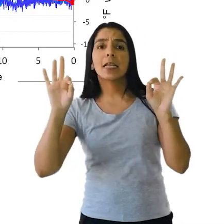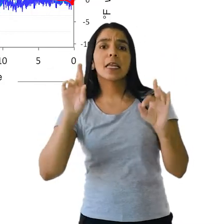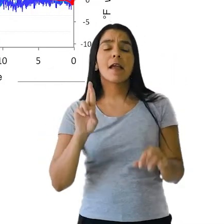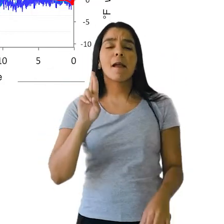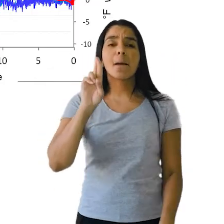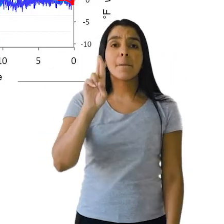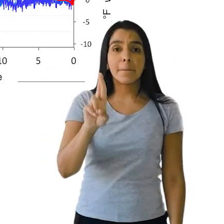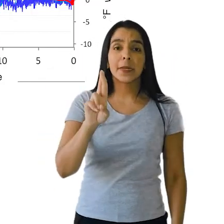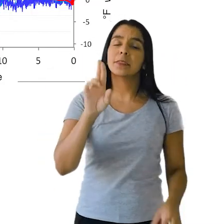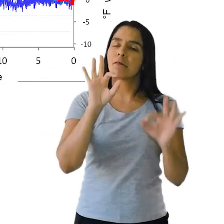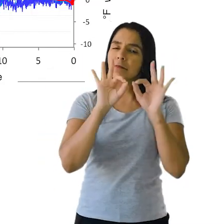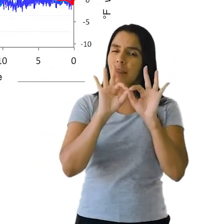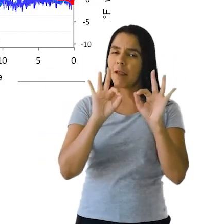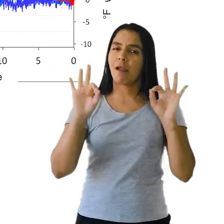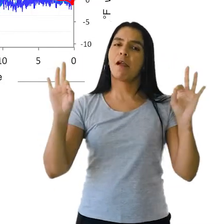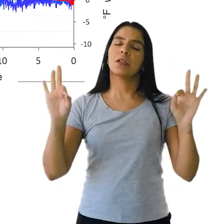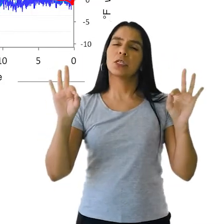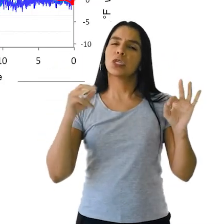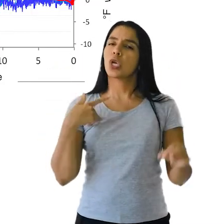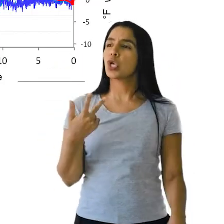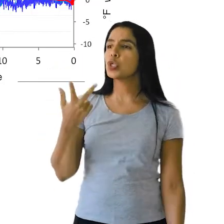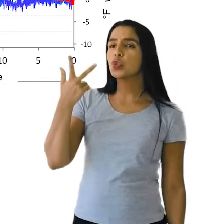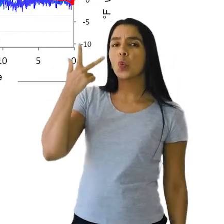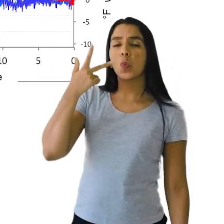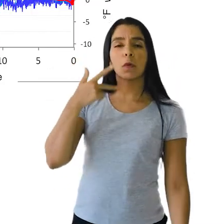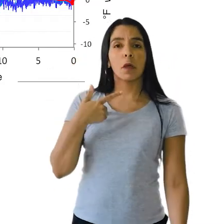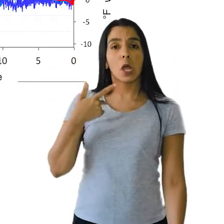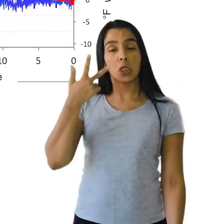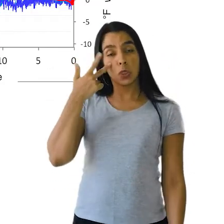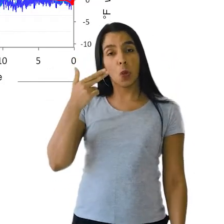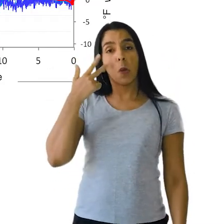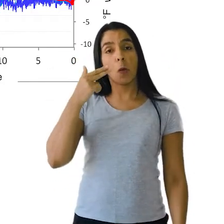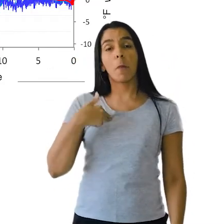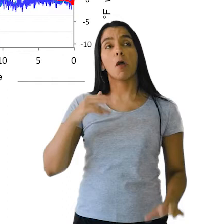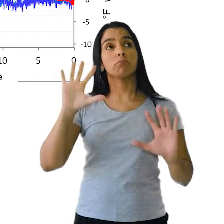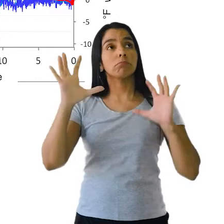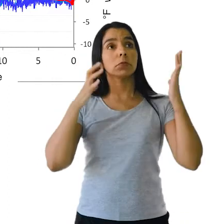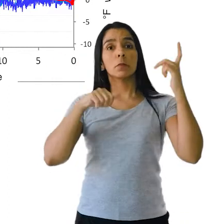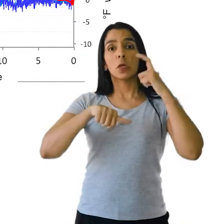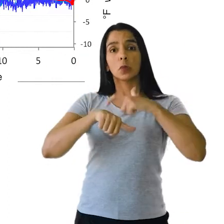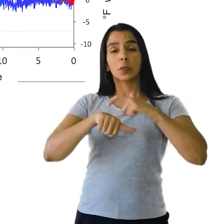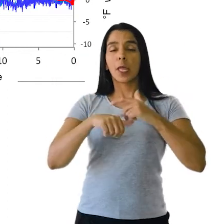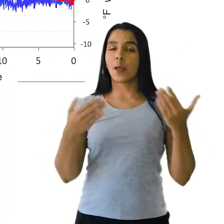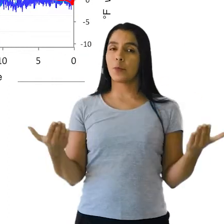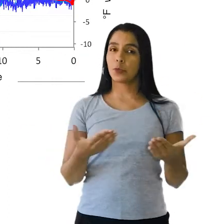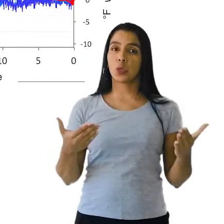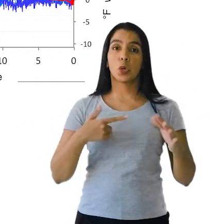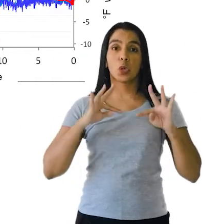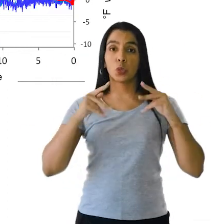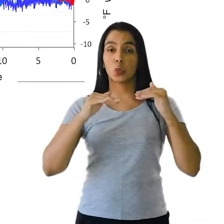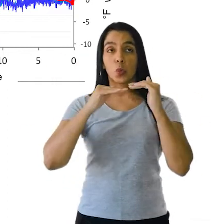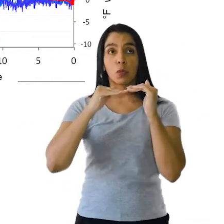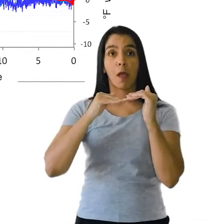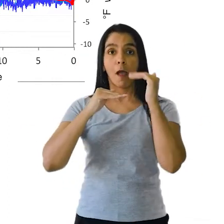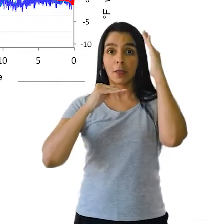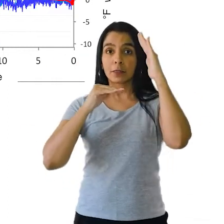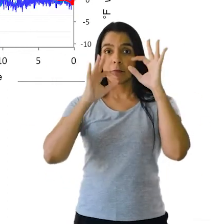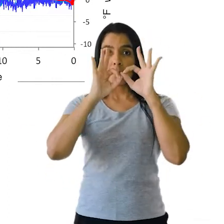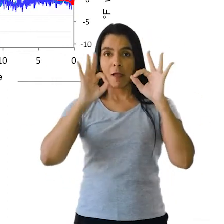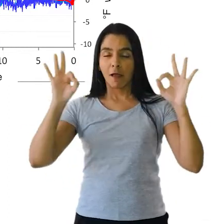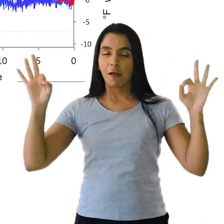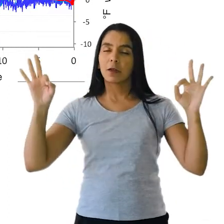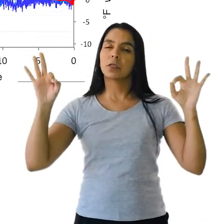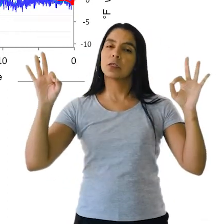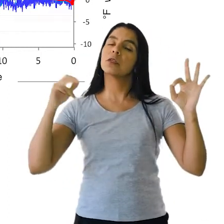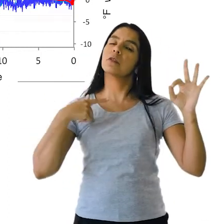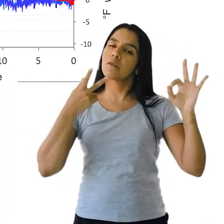a gente pode ver que essa linha, ela representa a linha de uma normal climática do tempo moderno, e